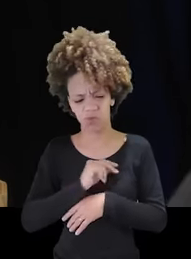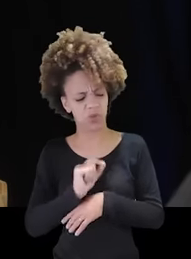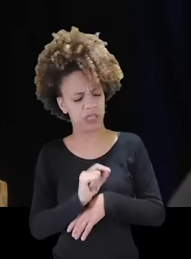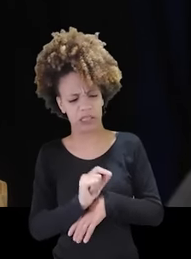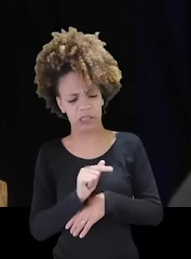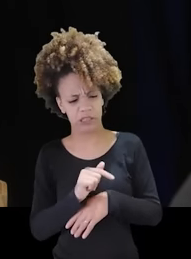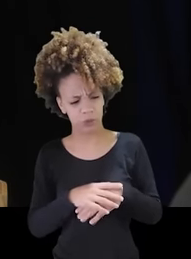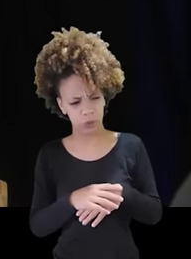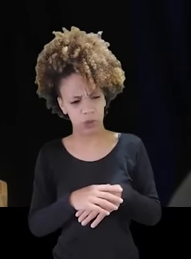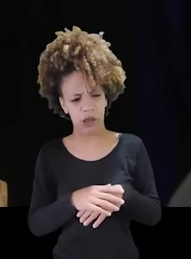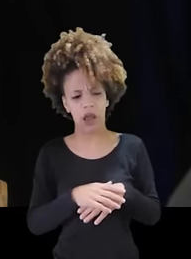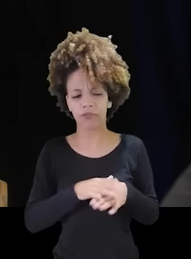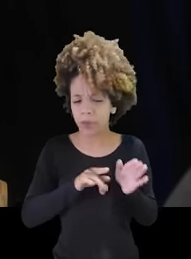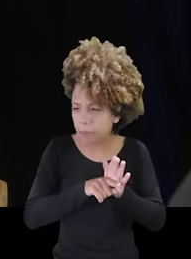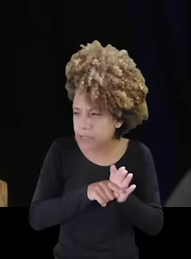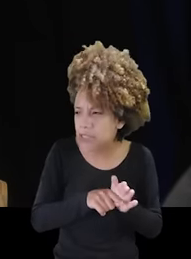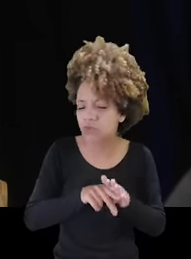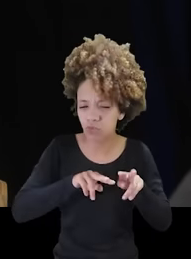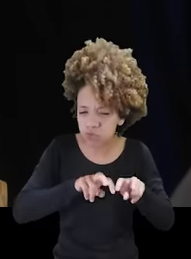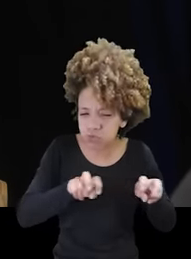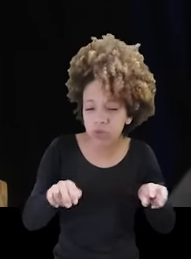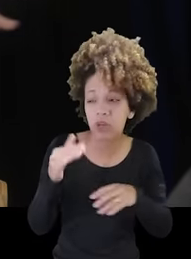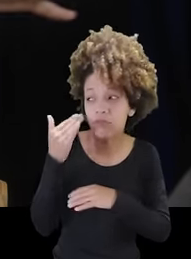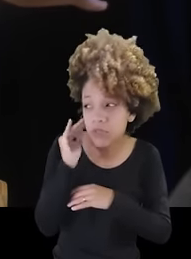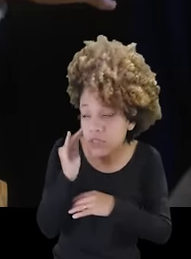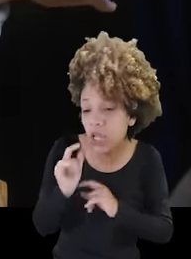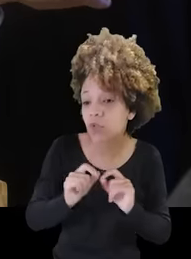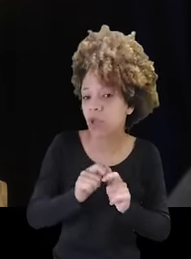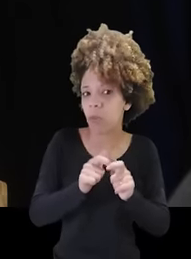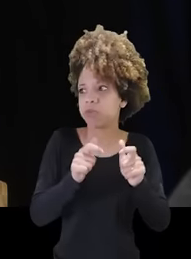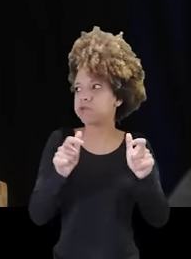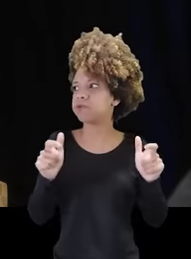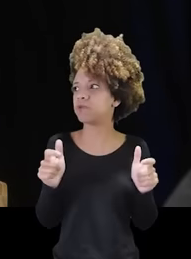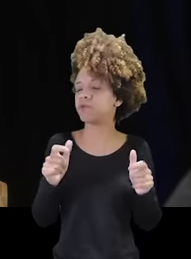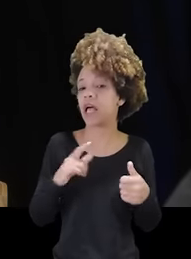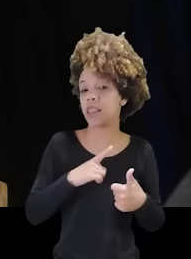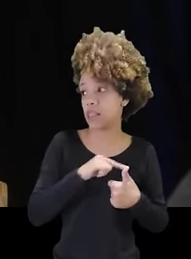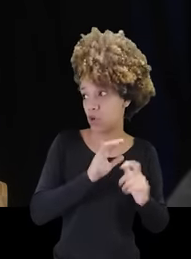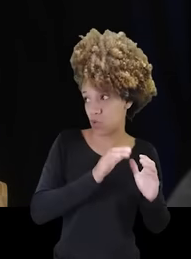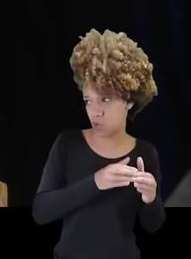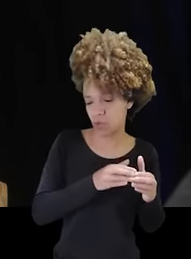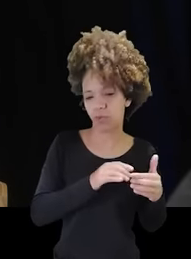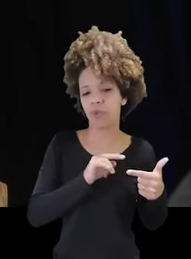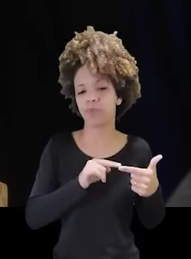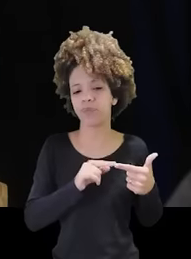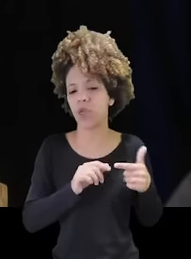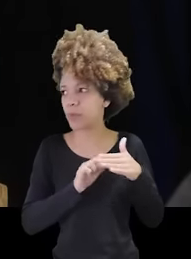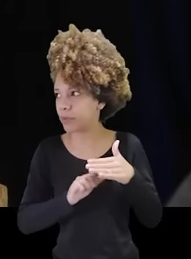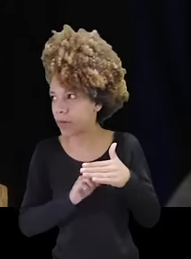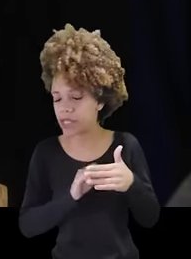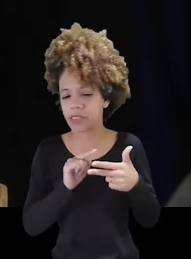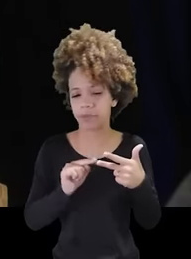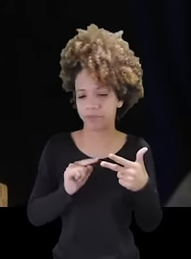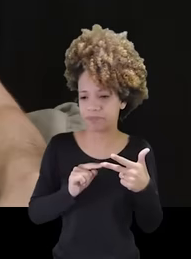é isso aí você vai entrando a funilando entendendo e você vai vendo que é uma grande coisa então tem o grupo aí o grupo é formado por uma